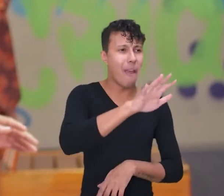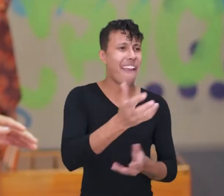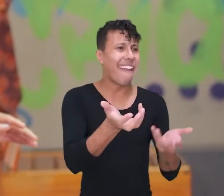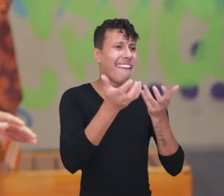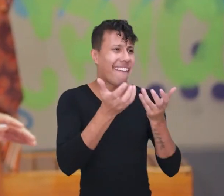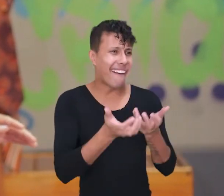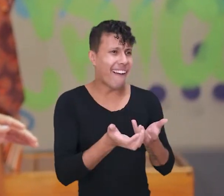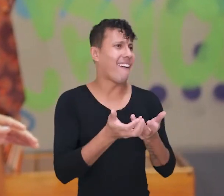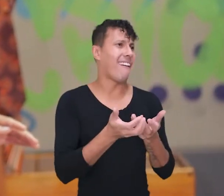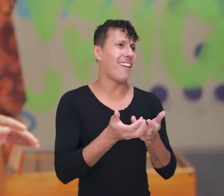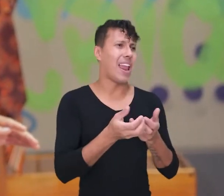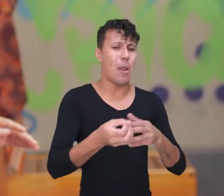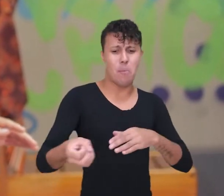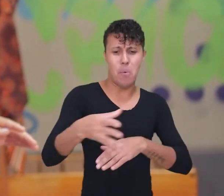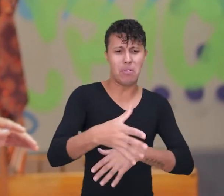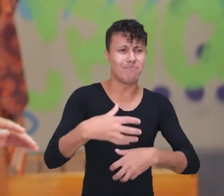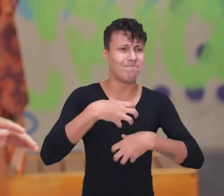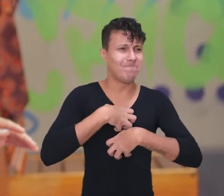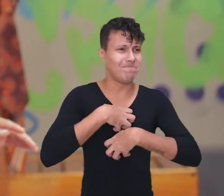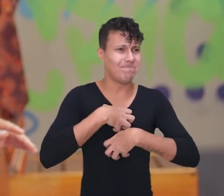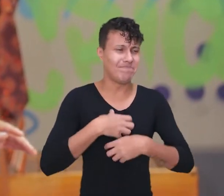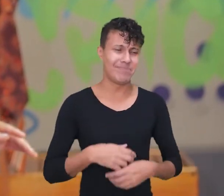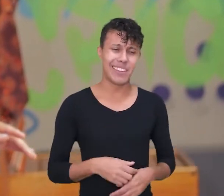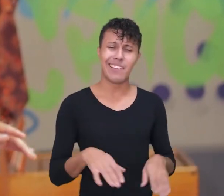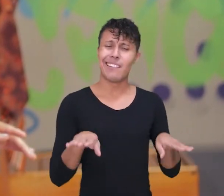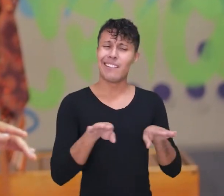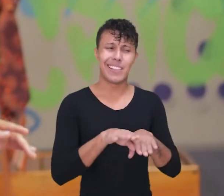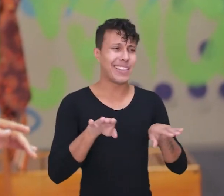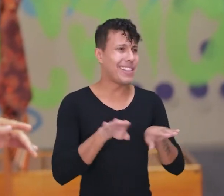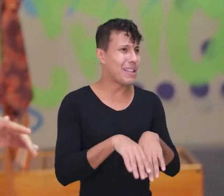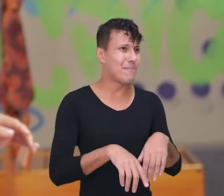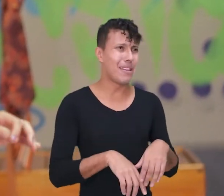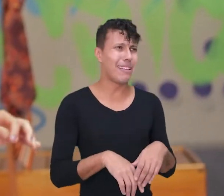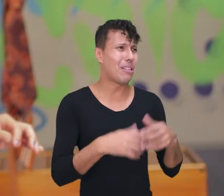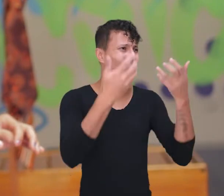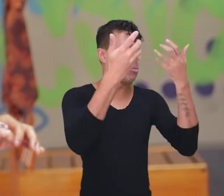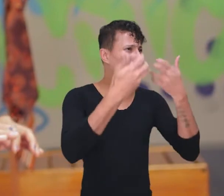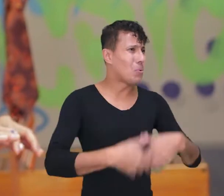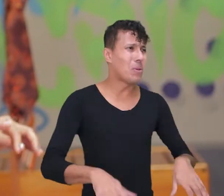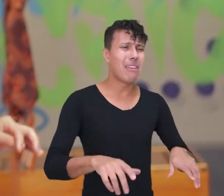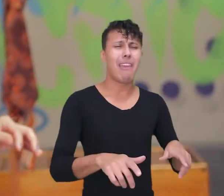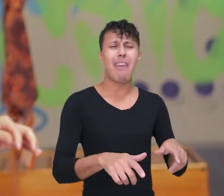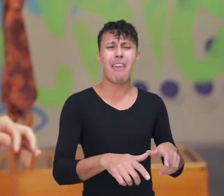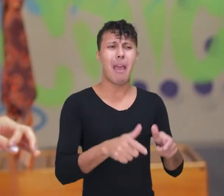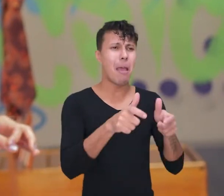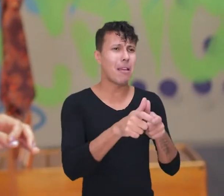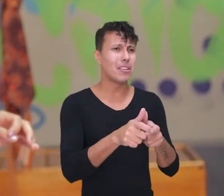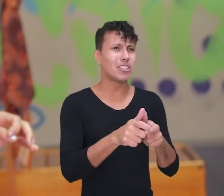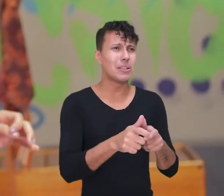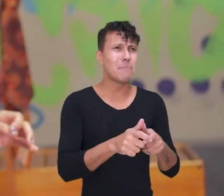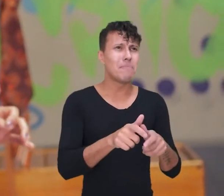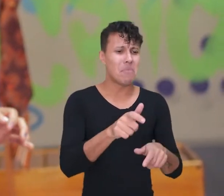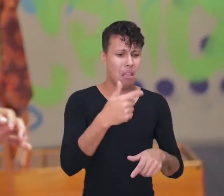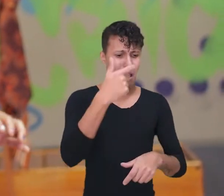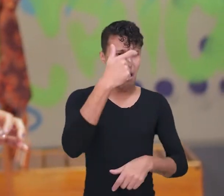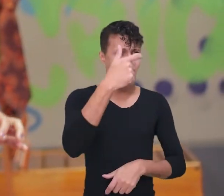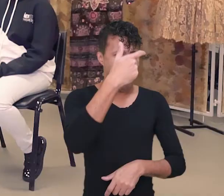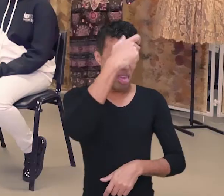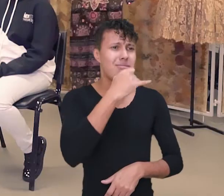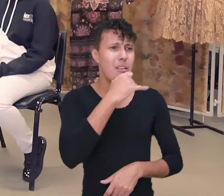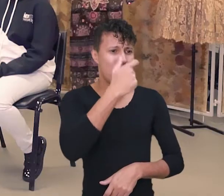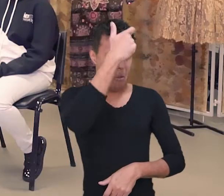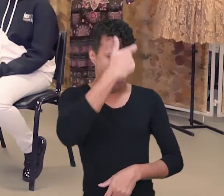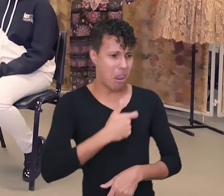quer estar moderno, né? E nem todo mundo também está querendo tá no corre de ser